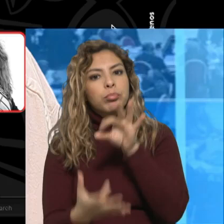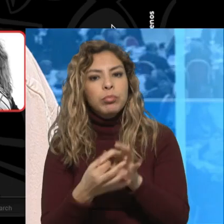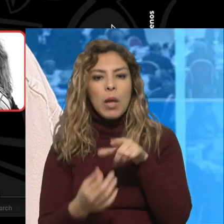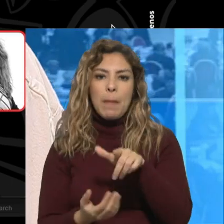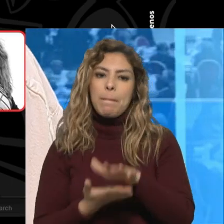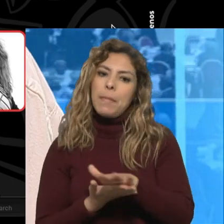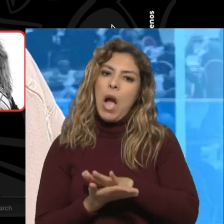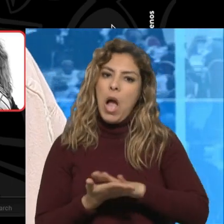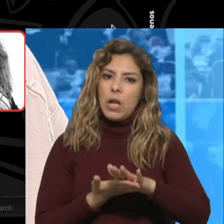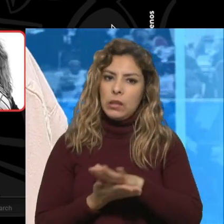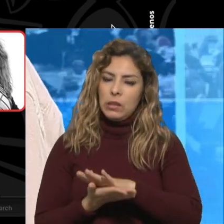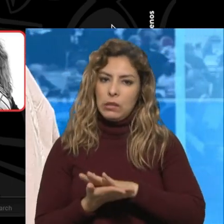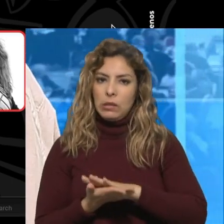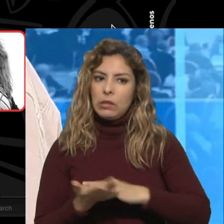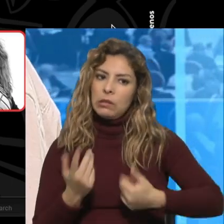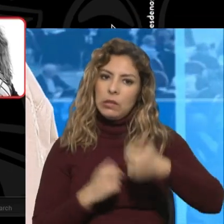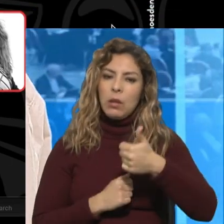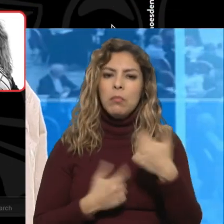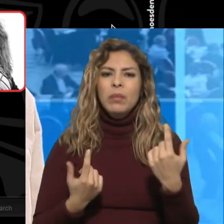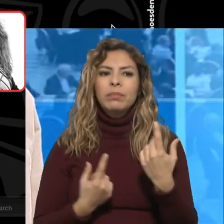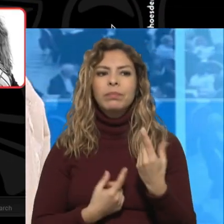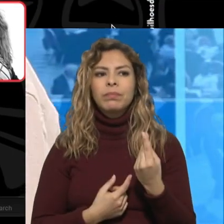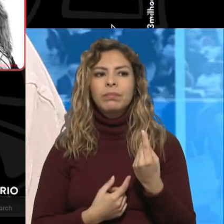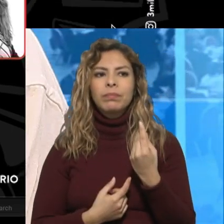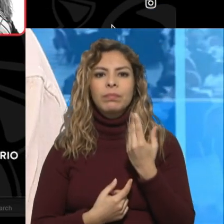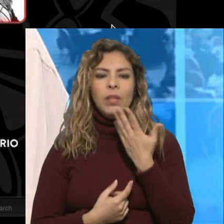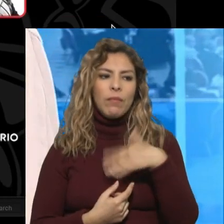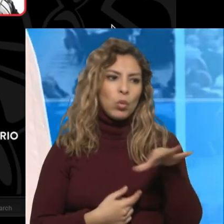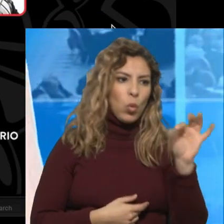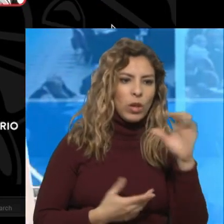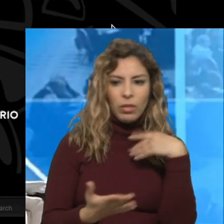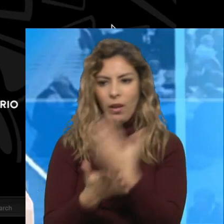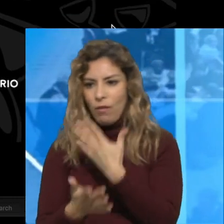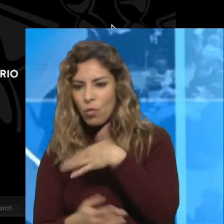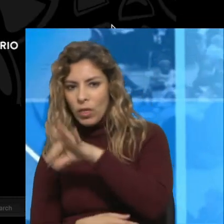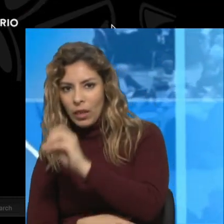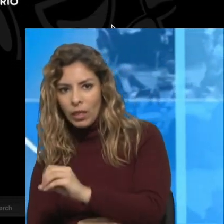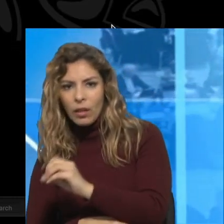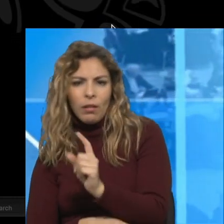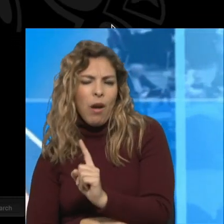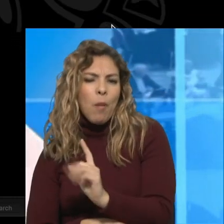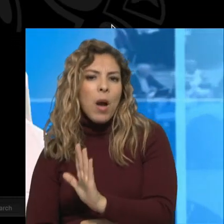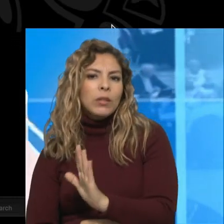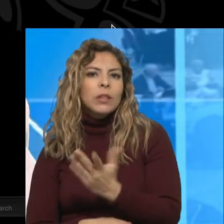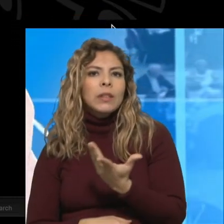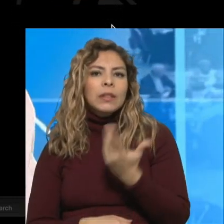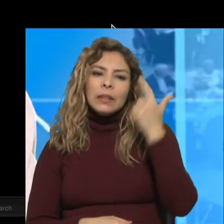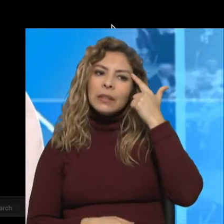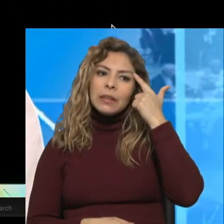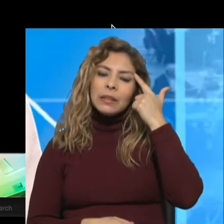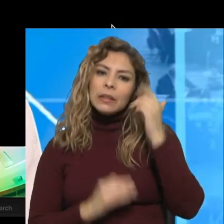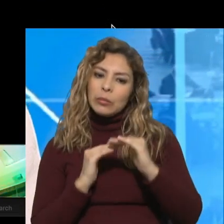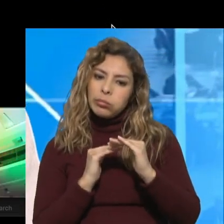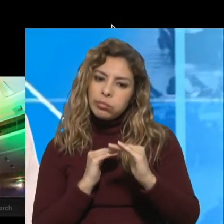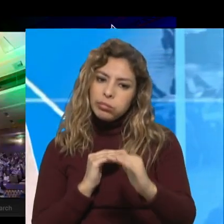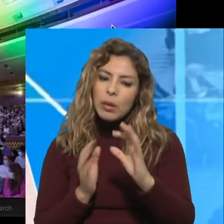Nós temos tido gente... não digo dos 8 aos 80, porque também acho que é preciso ter uma certa maturidade para um dia destes,